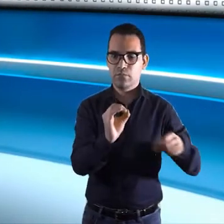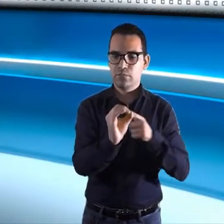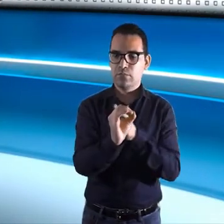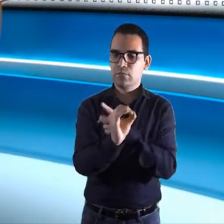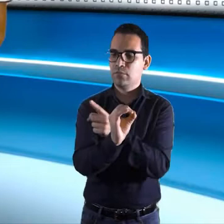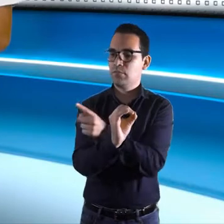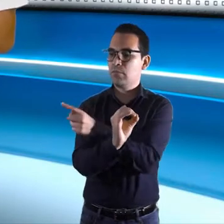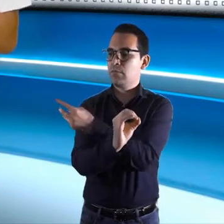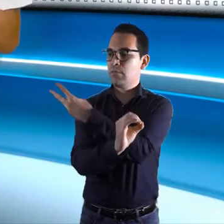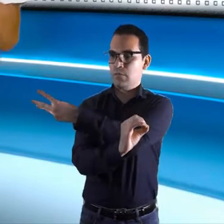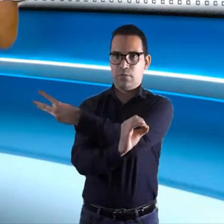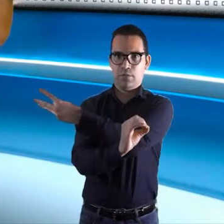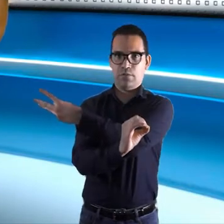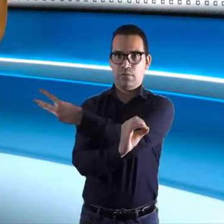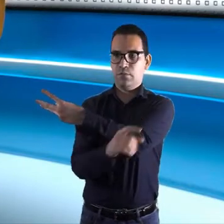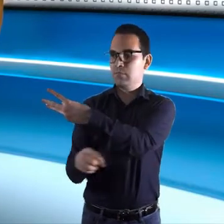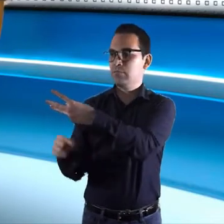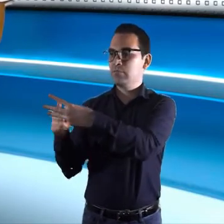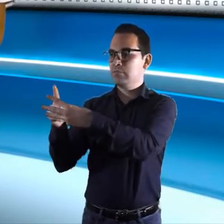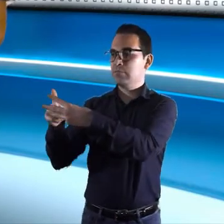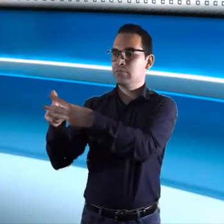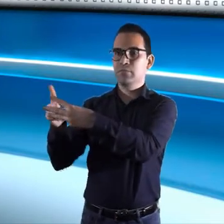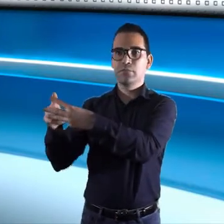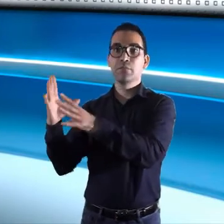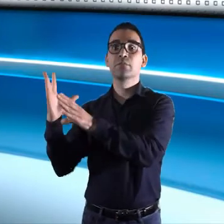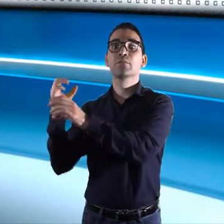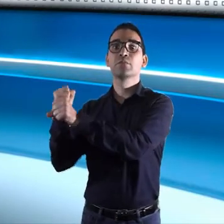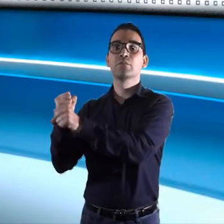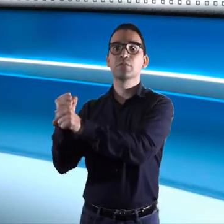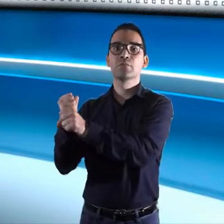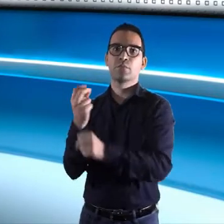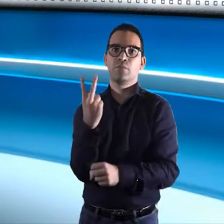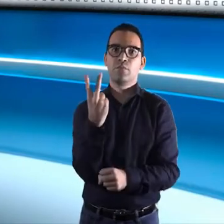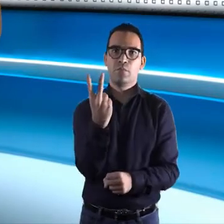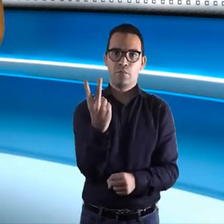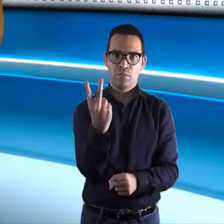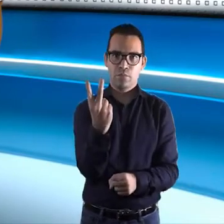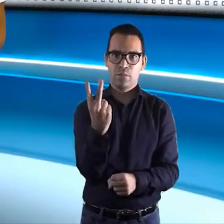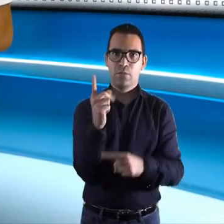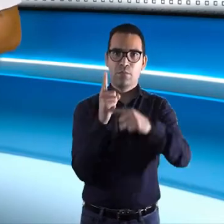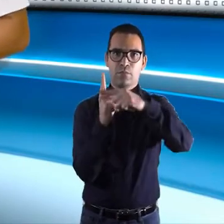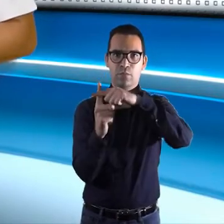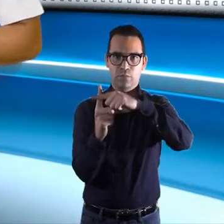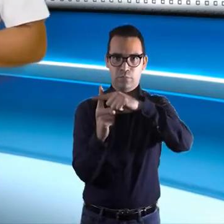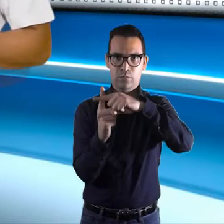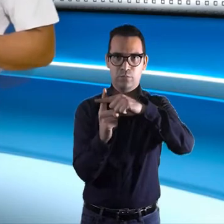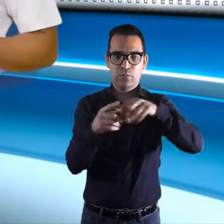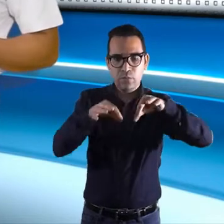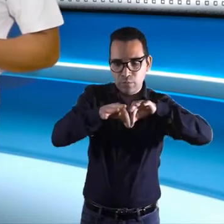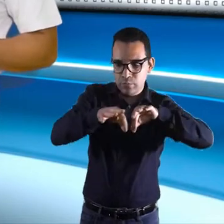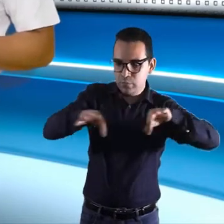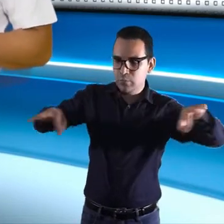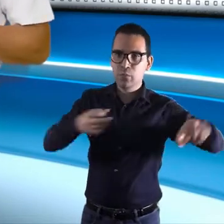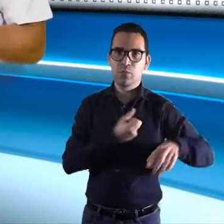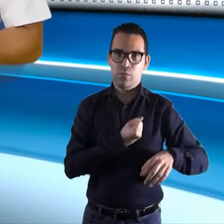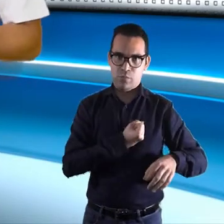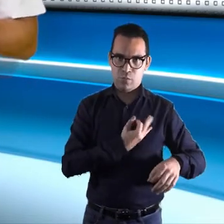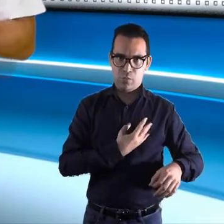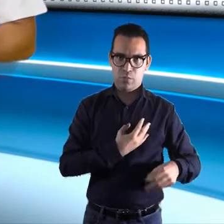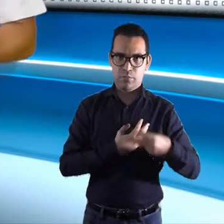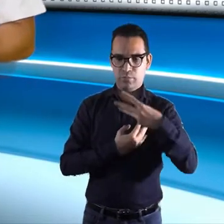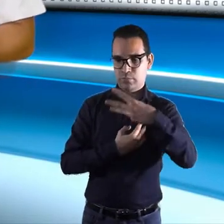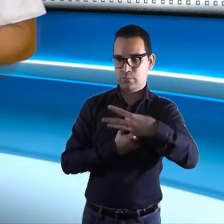mais 2, bem, mais 2 se refere a 2 positivos, então na reta numérica nós iremos caminhar para